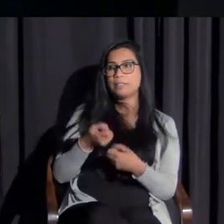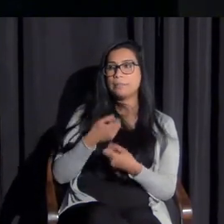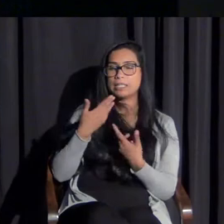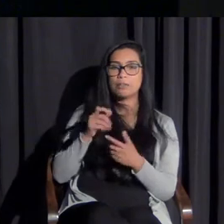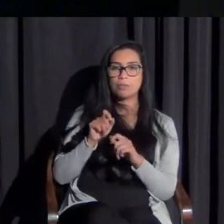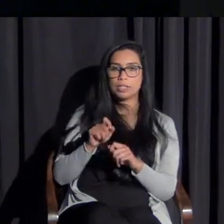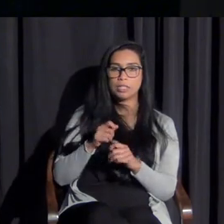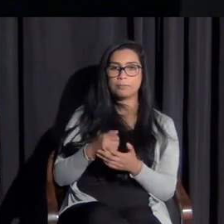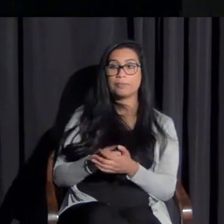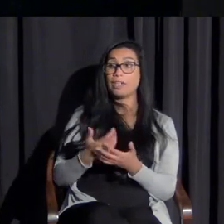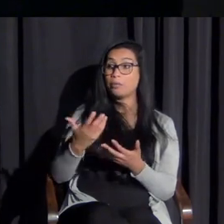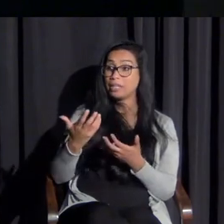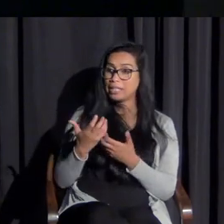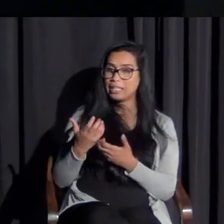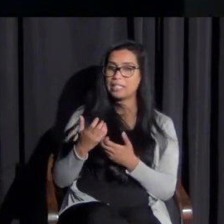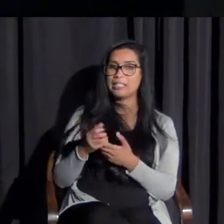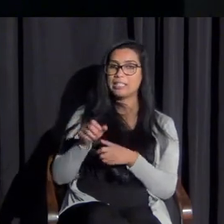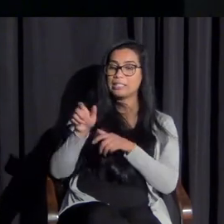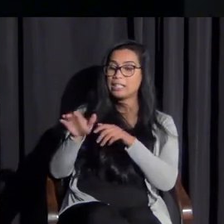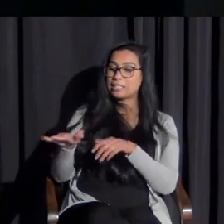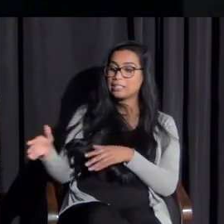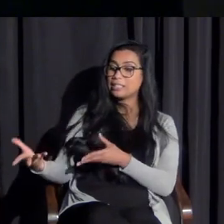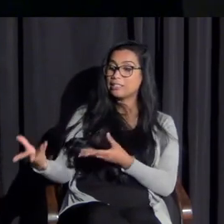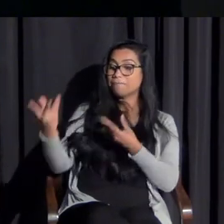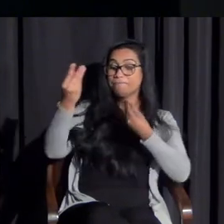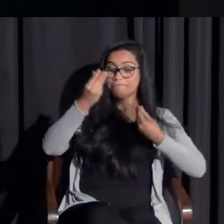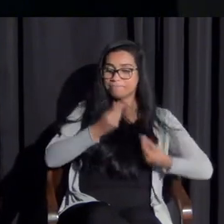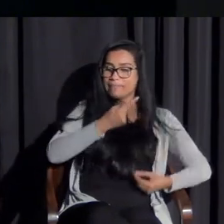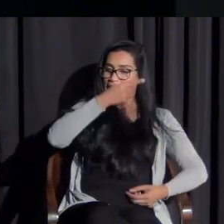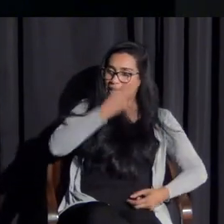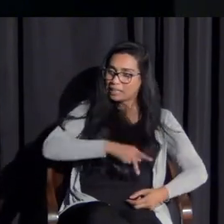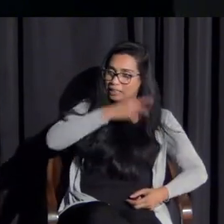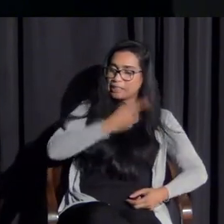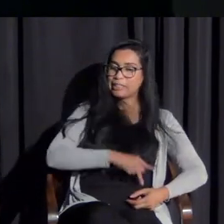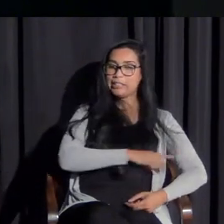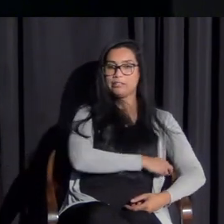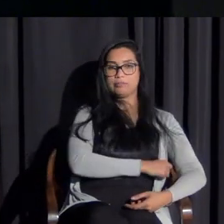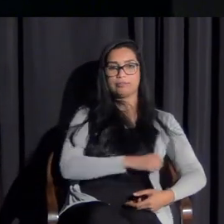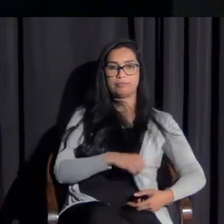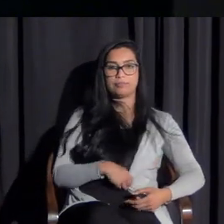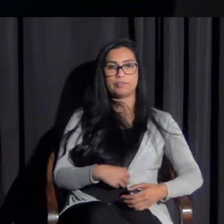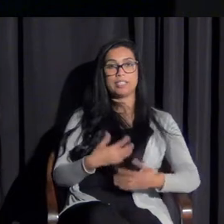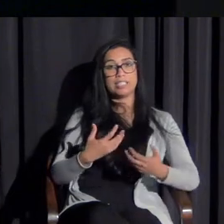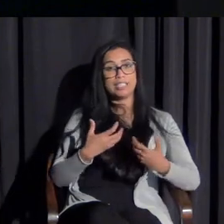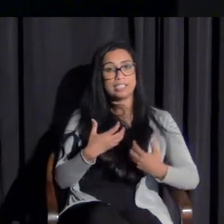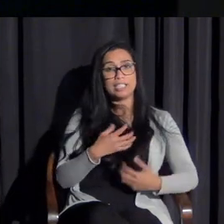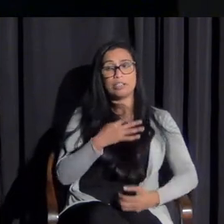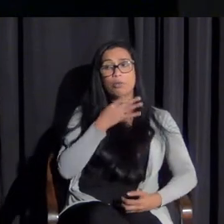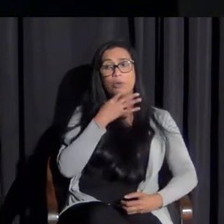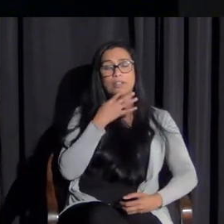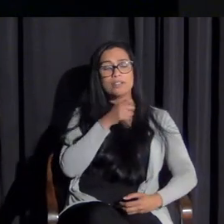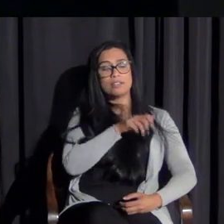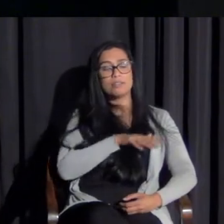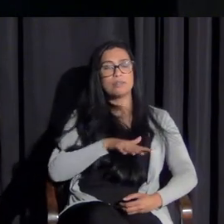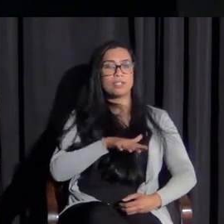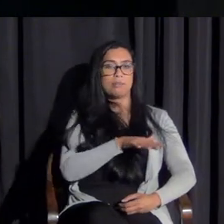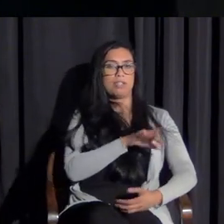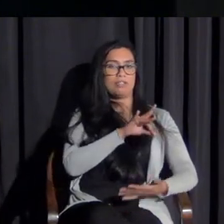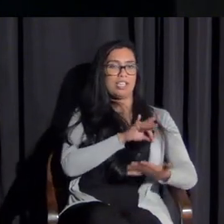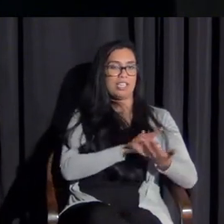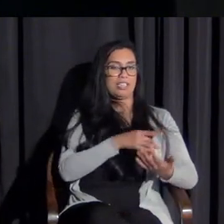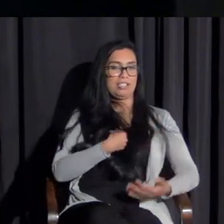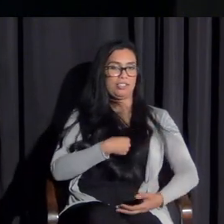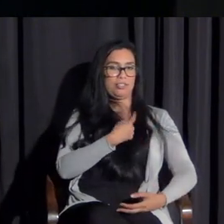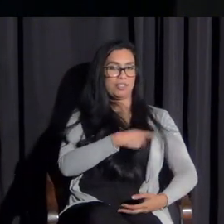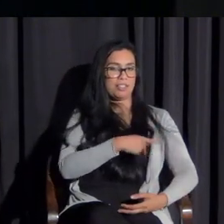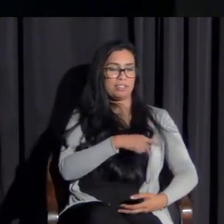que eles viessem aqui. Né? Então, assim, o que, que ela está querendo dizer com isso? Né? Eu queria que eles conhecessem essa realidade, o que a